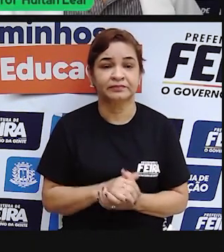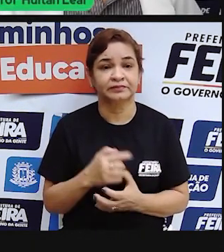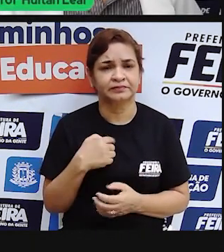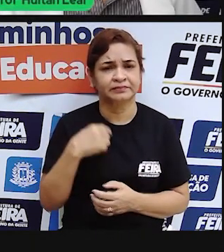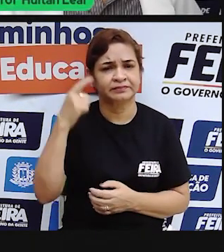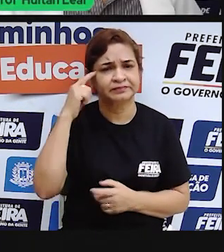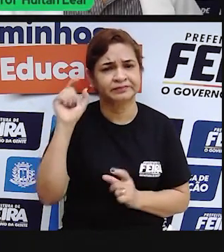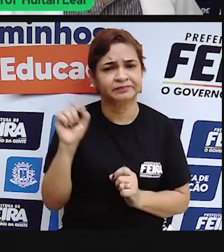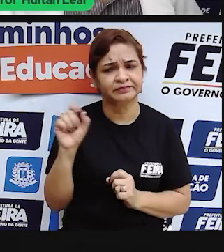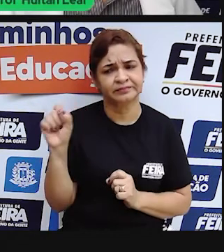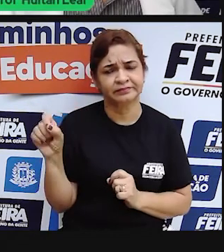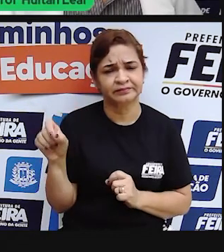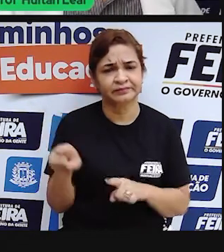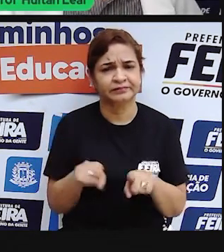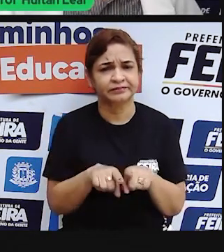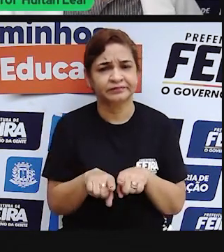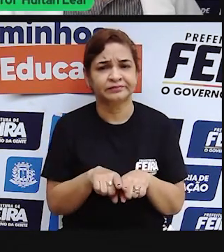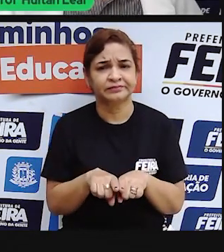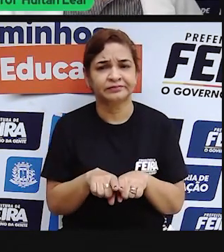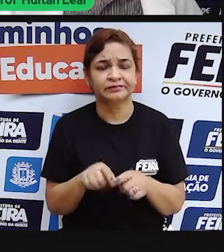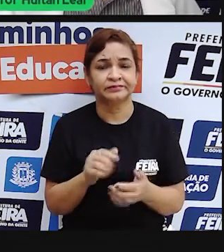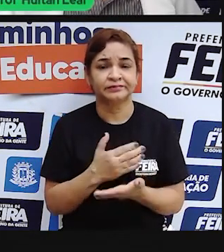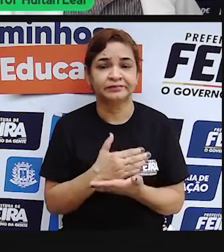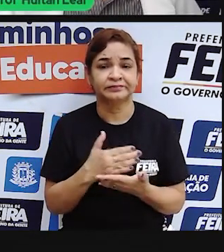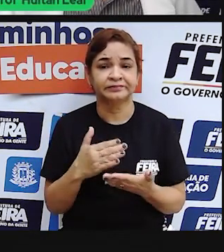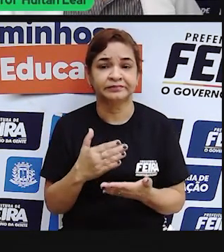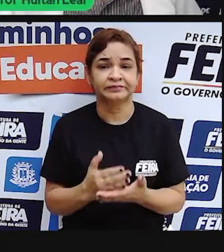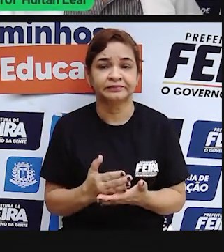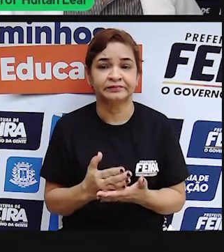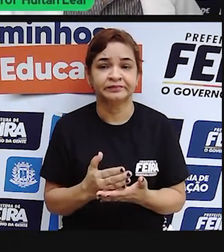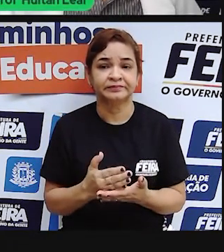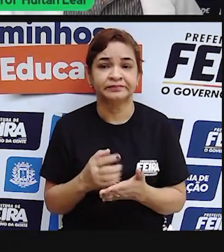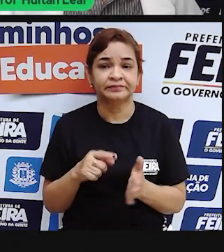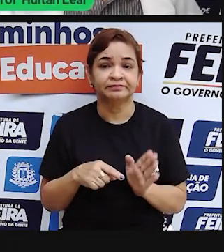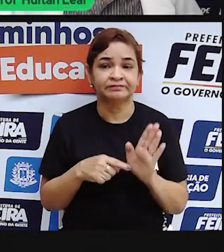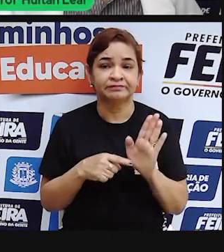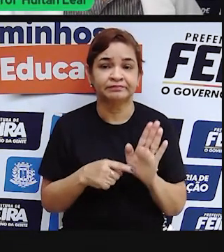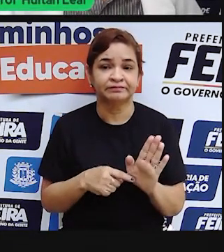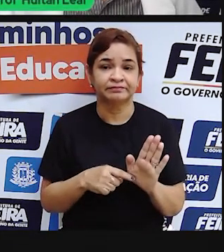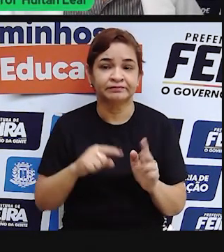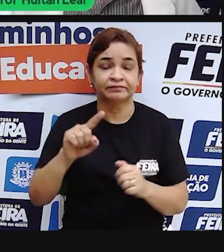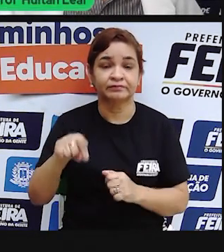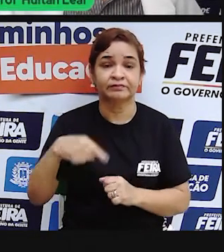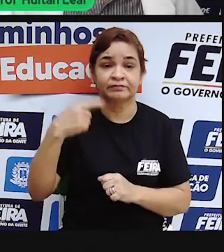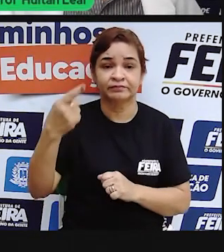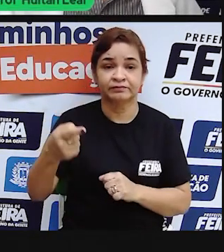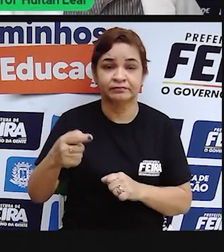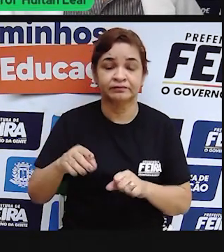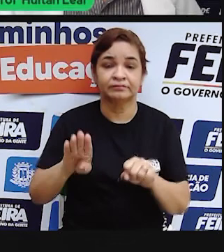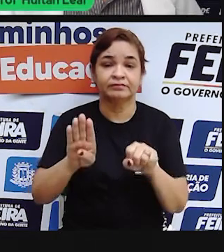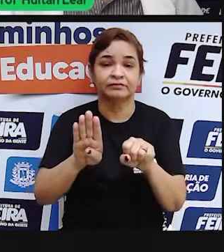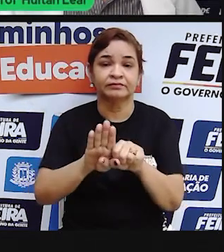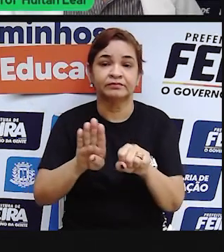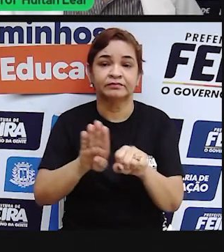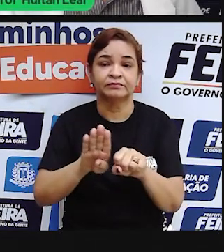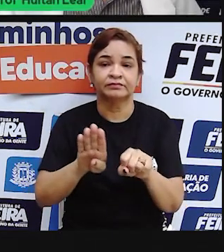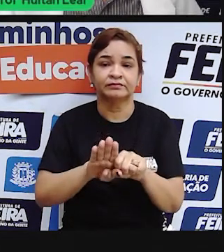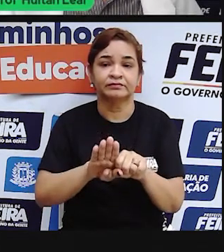considero irmão? Para completar o sentido expresso por um outro